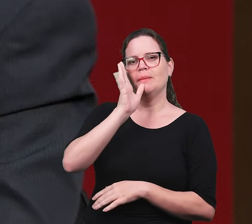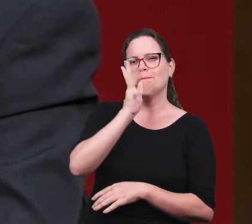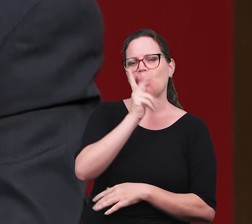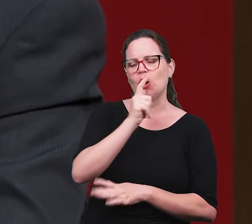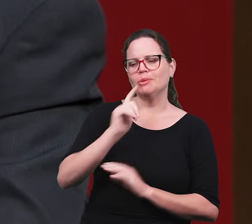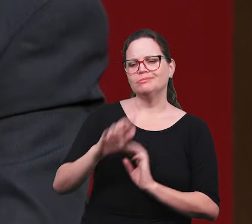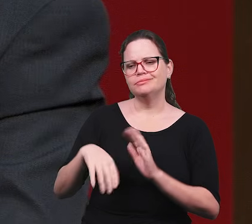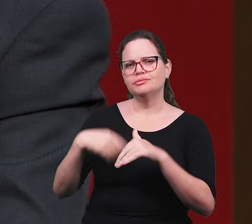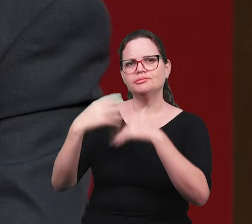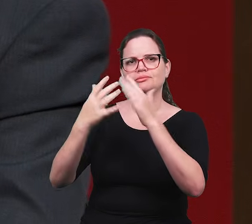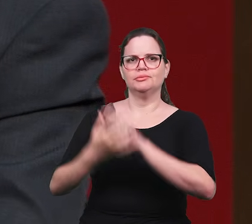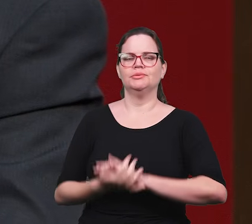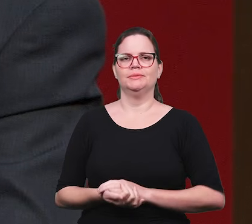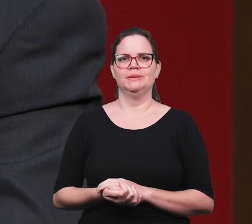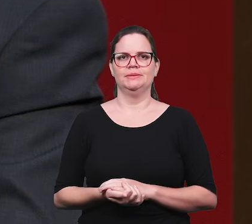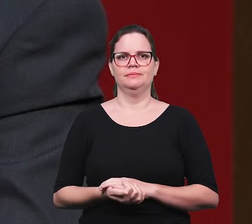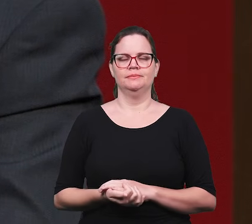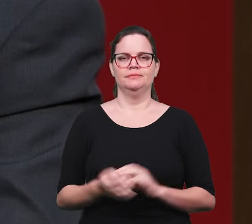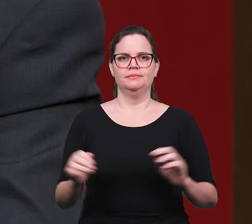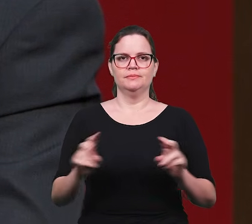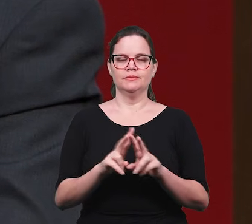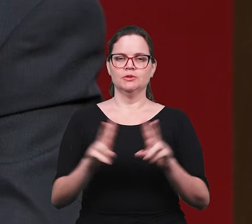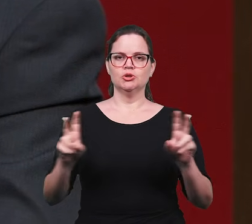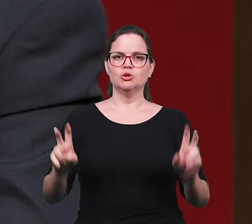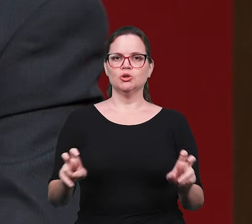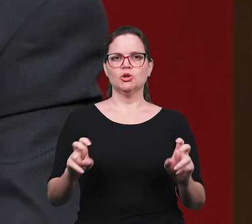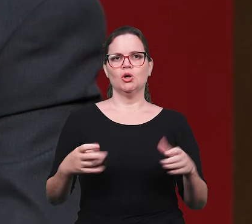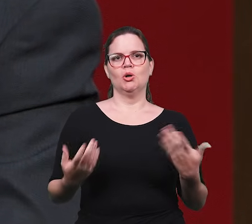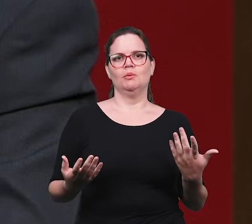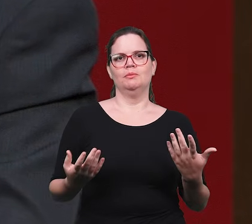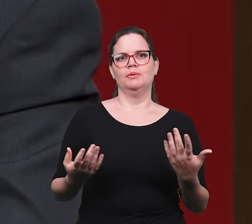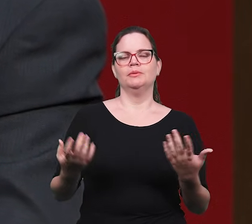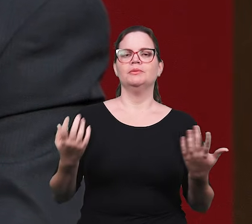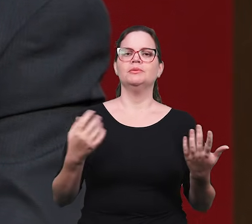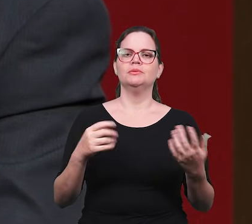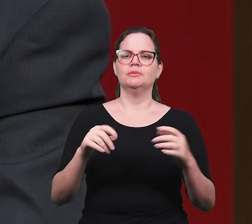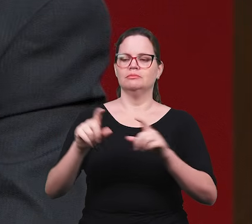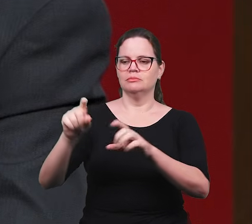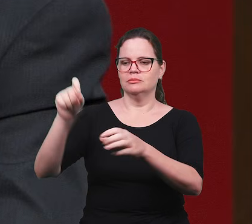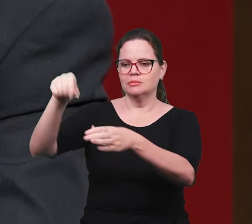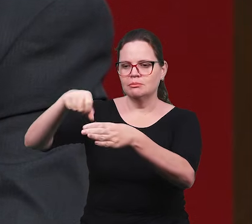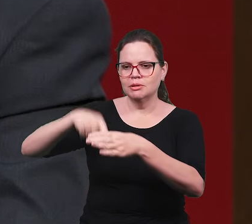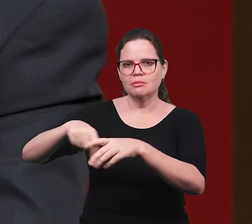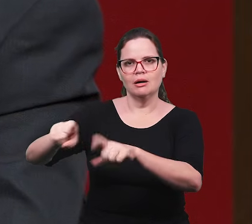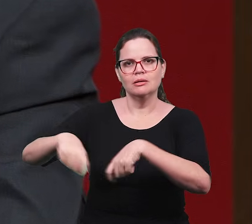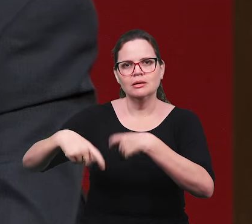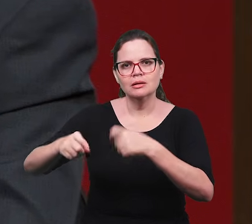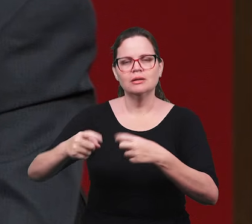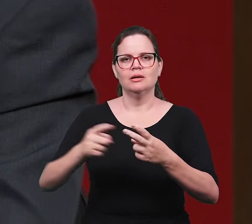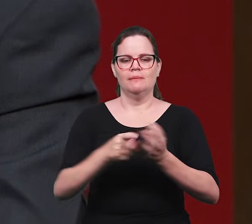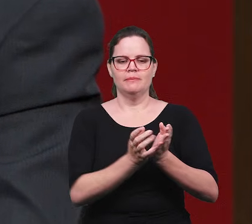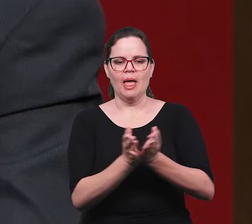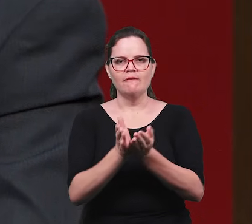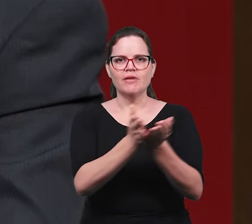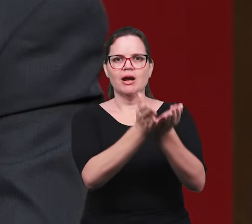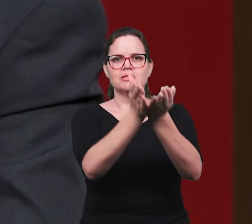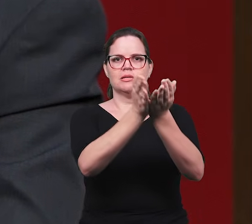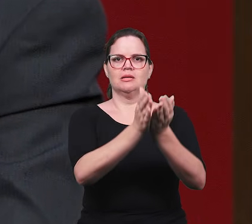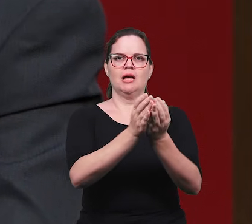lentamente. Quando a gente fala dos aspectos agronômicos, da própria